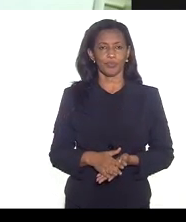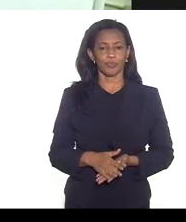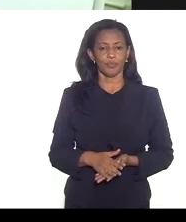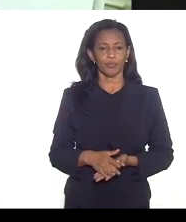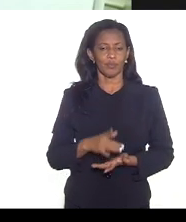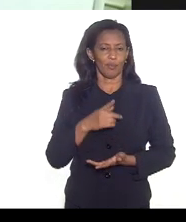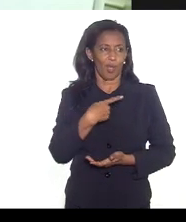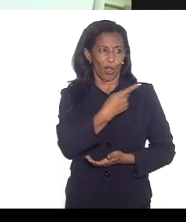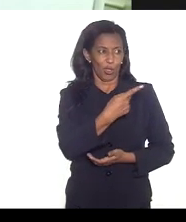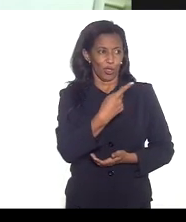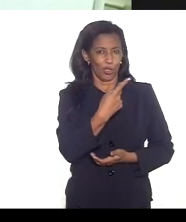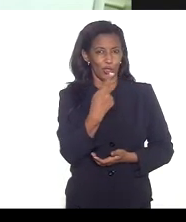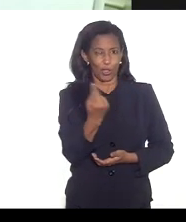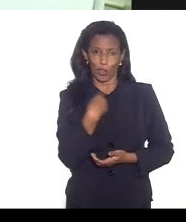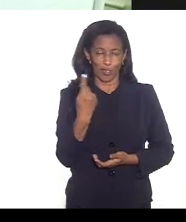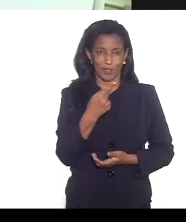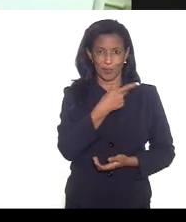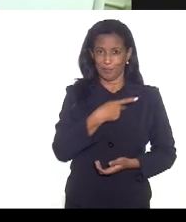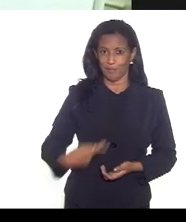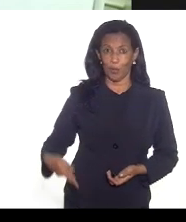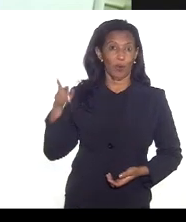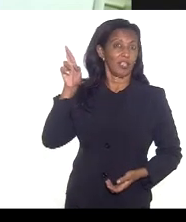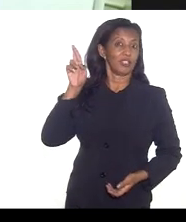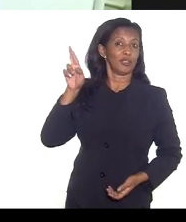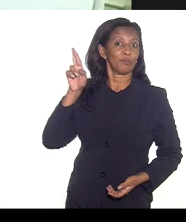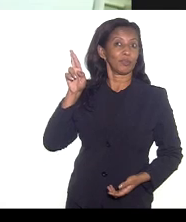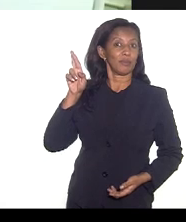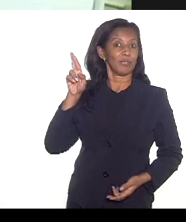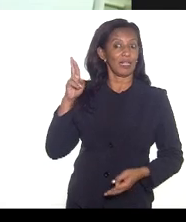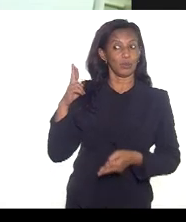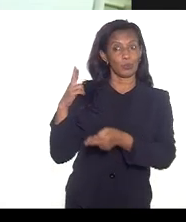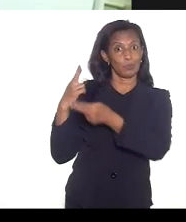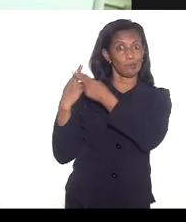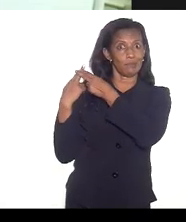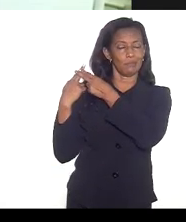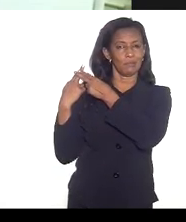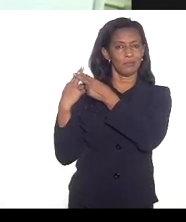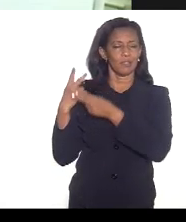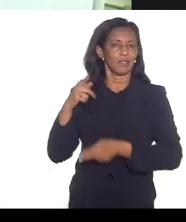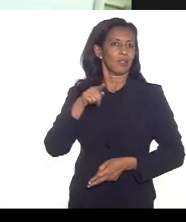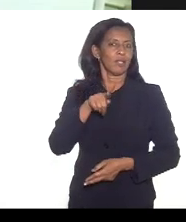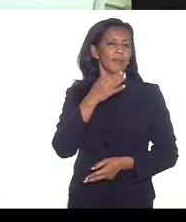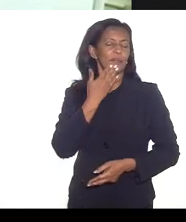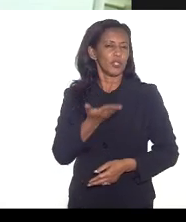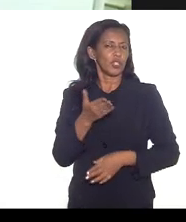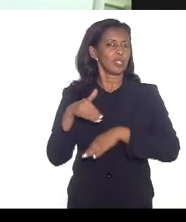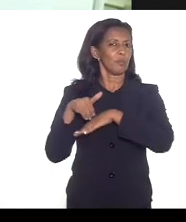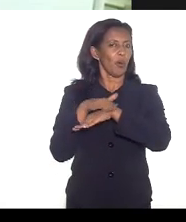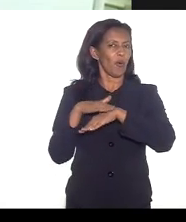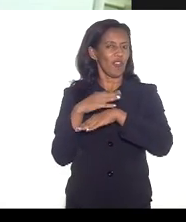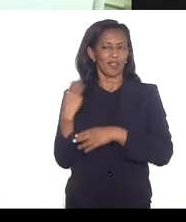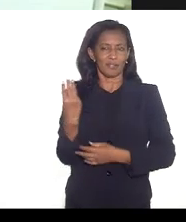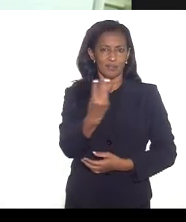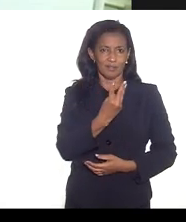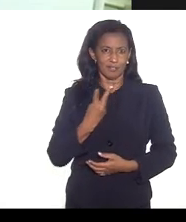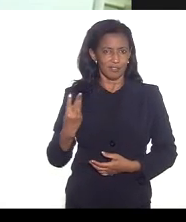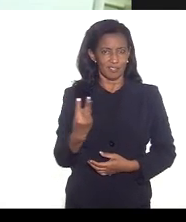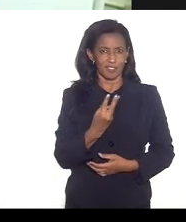nossas presidentes com uma responsabilidade eu queria inclusive já sugeri que a gente fizesse uma conversa nós